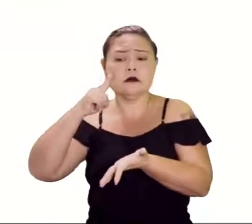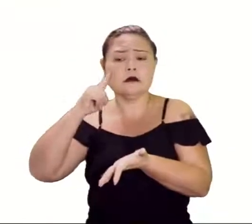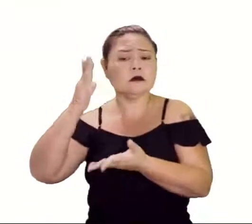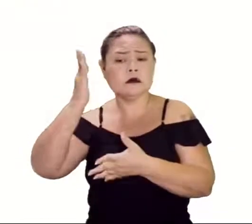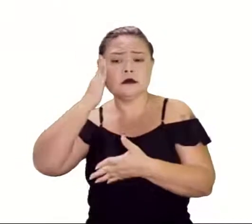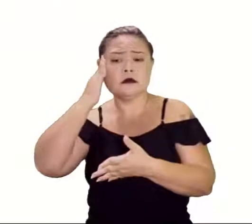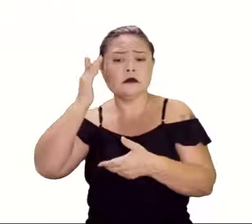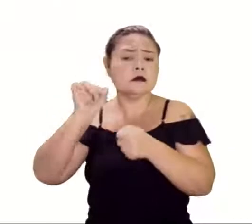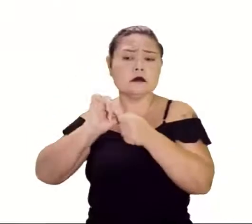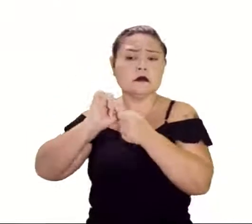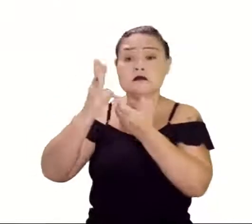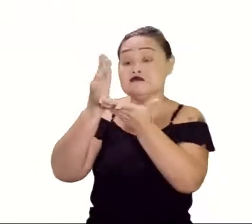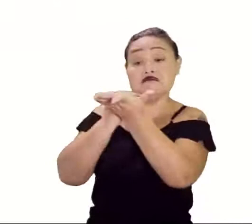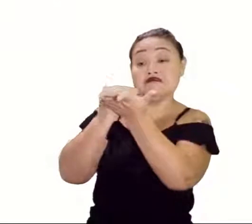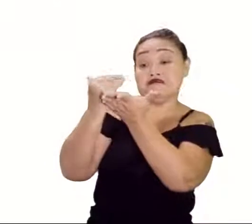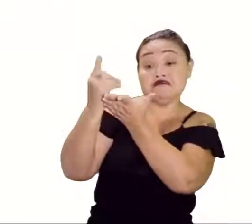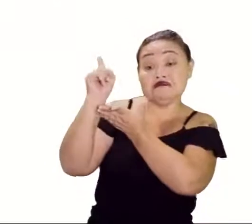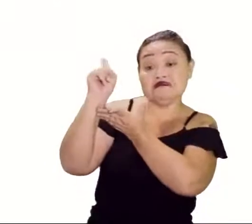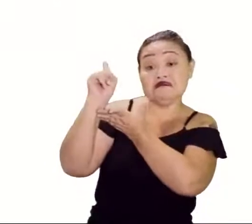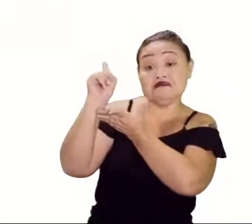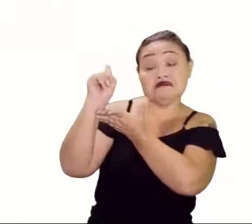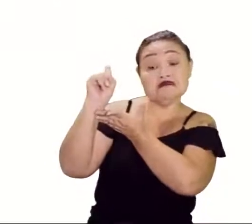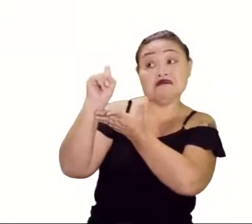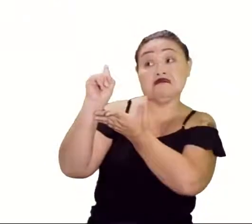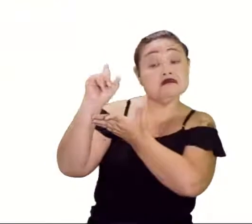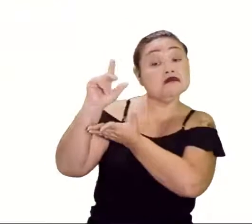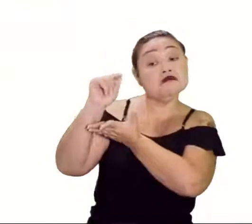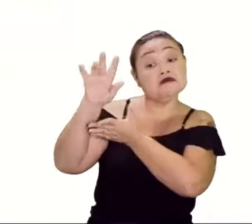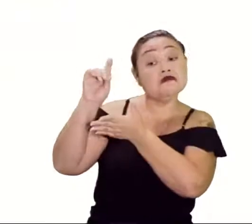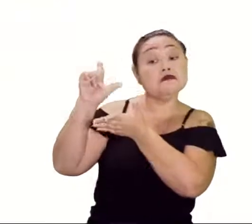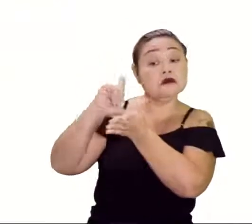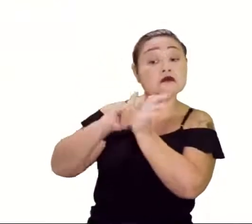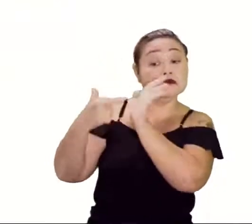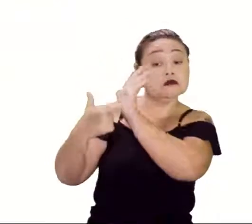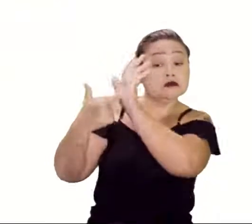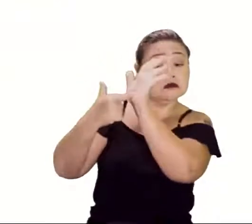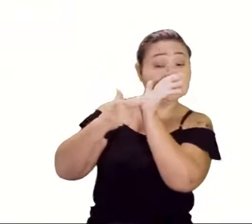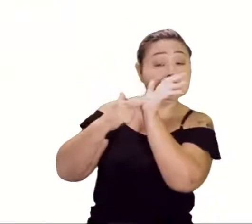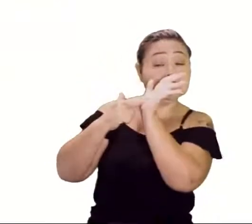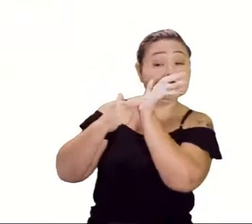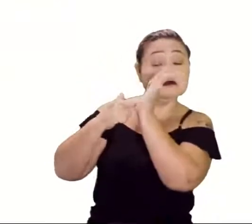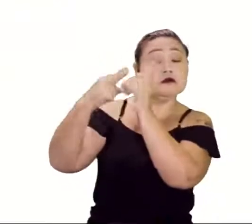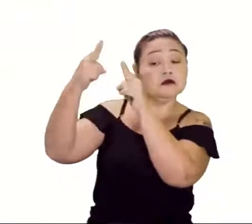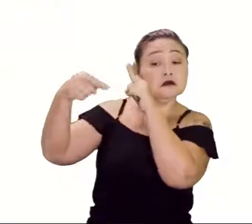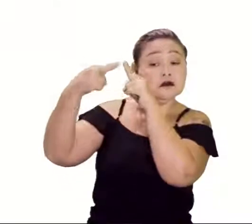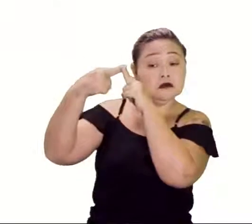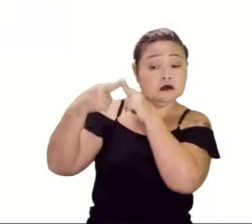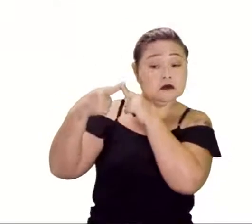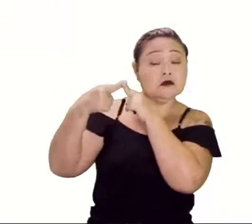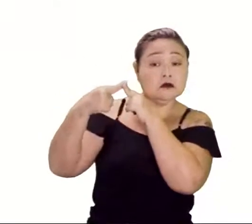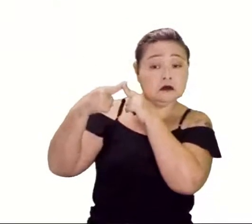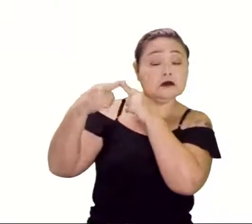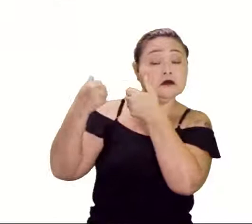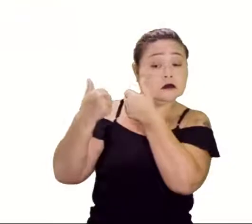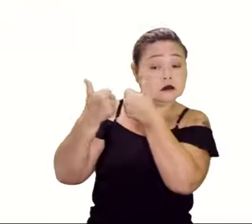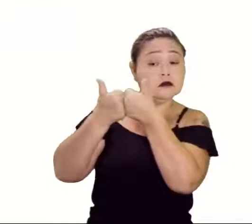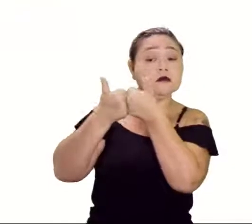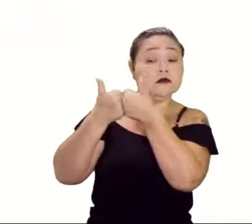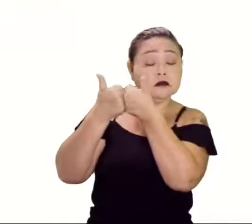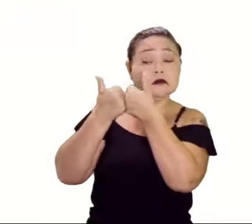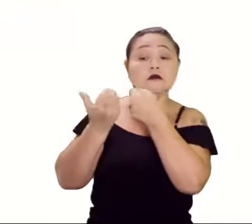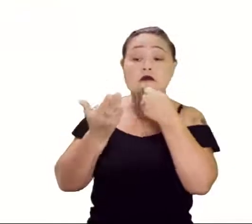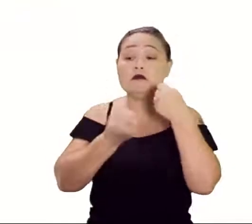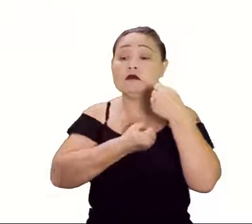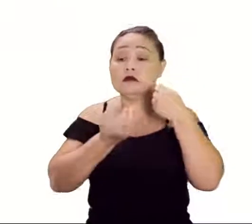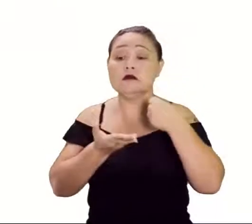macete, a nossa inicial geralmente vem aqui nessa multiplicação colada pelo restante, com exponencial, né?